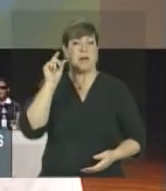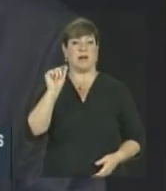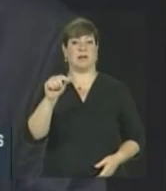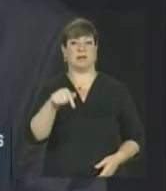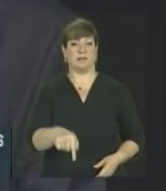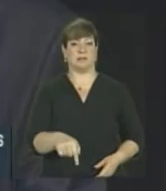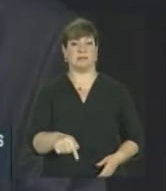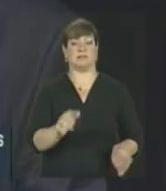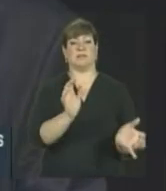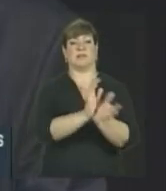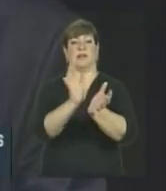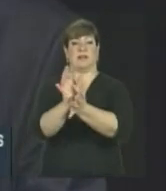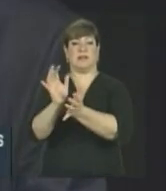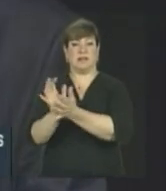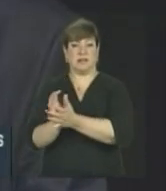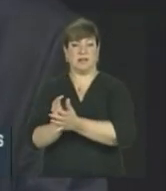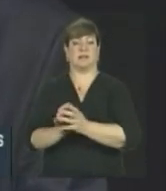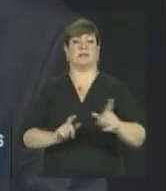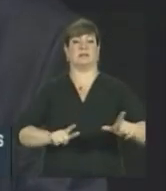a atividade